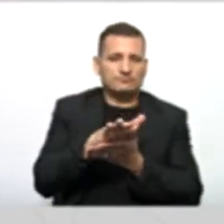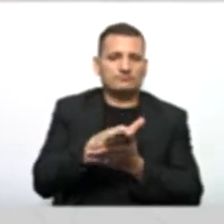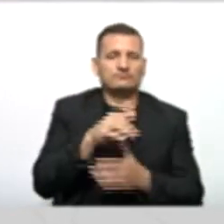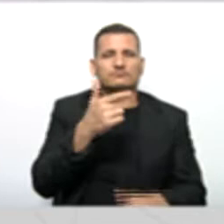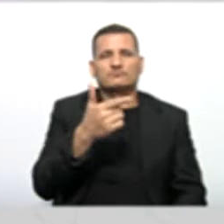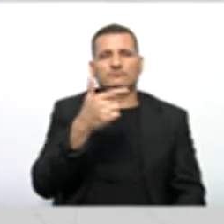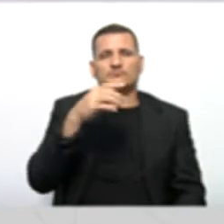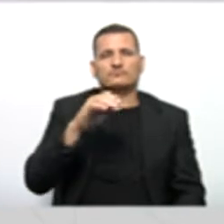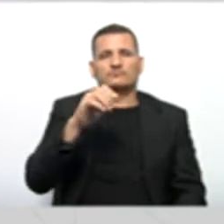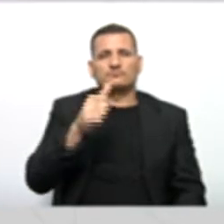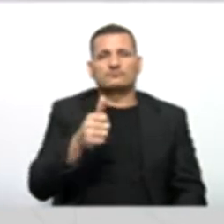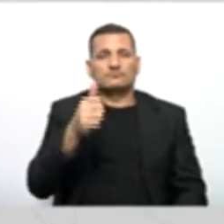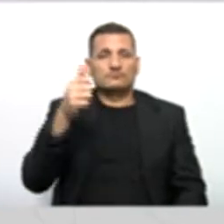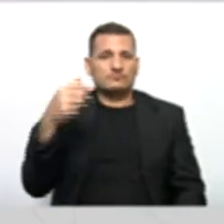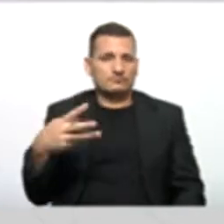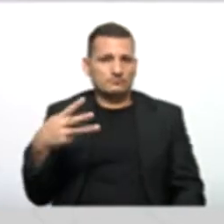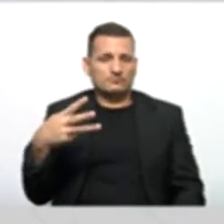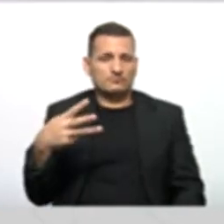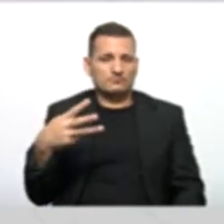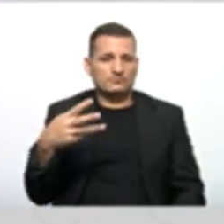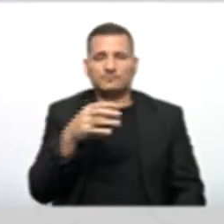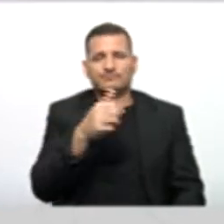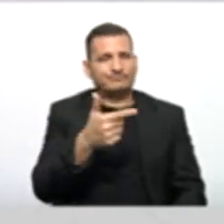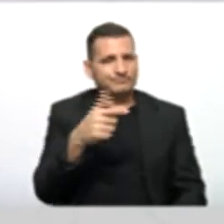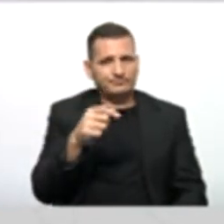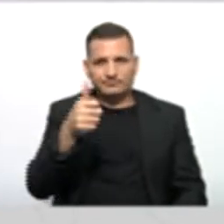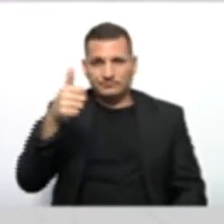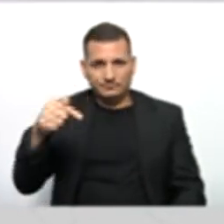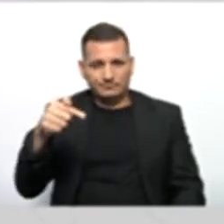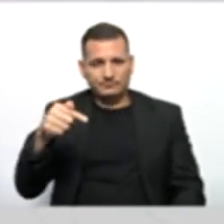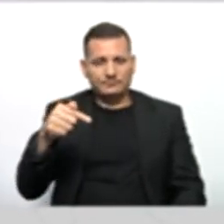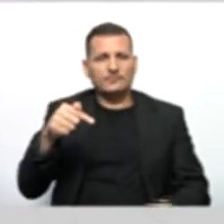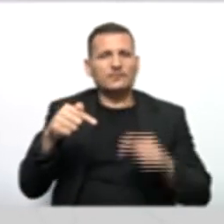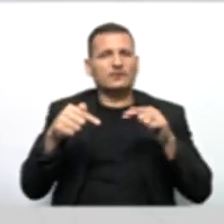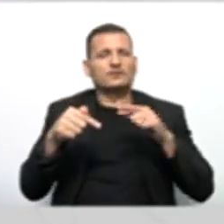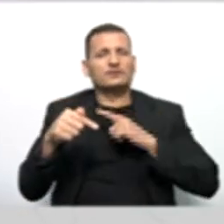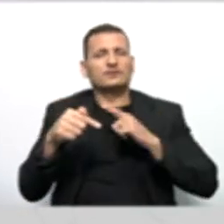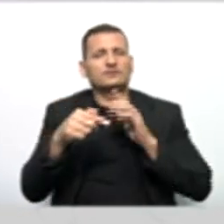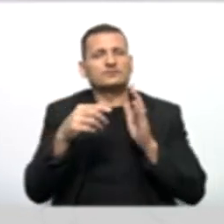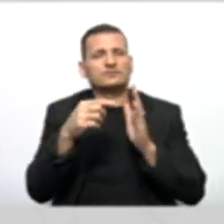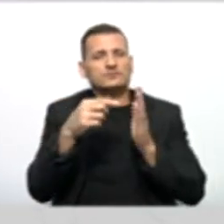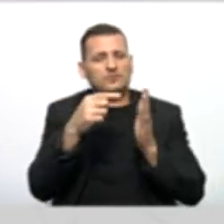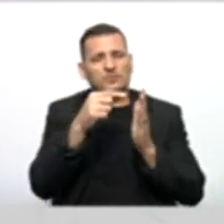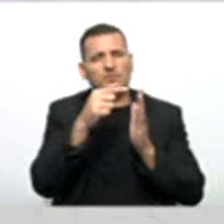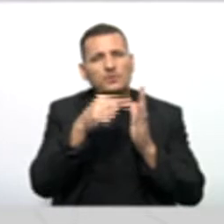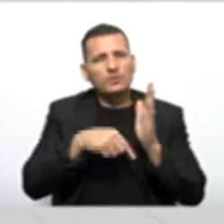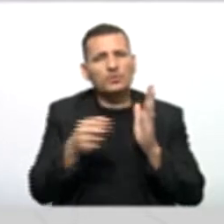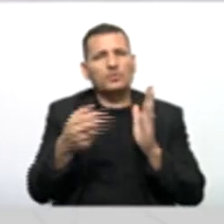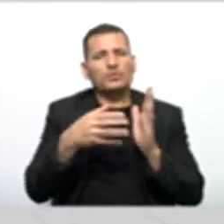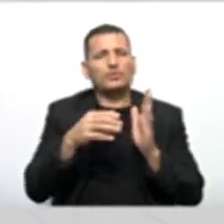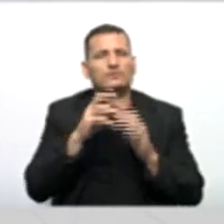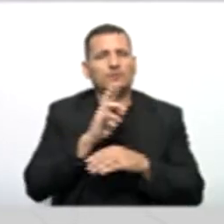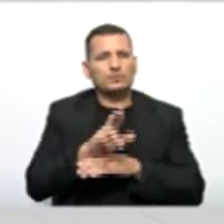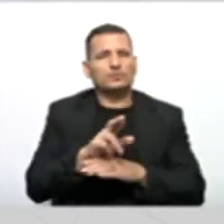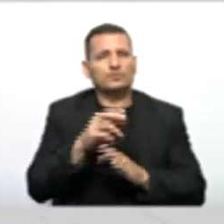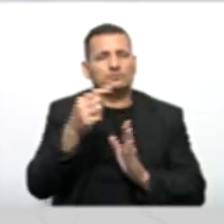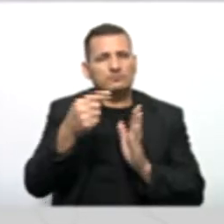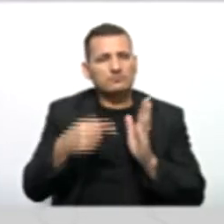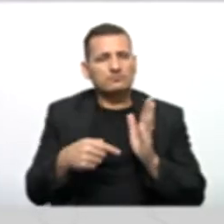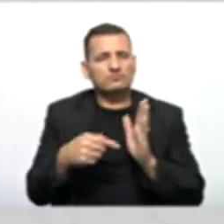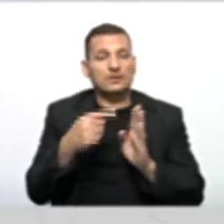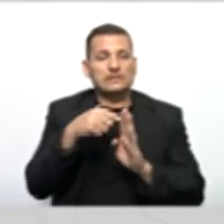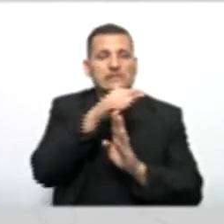em 2017. Trouxe inovações, recursos novos, aí sempre aprimorando as edições